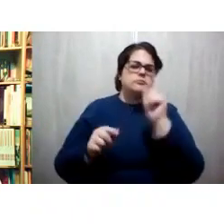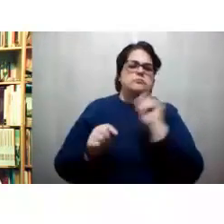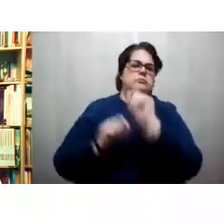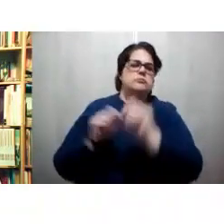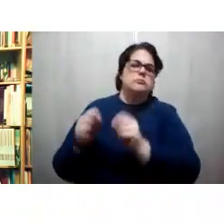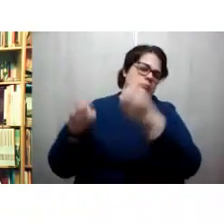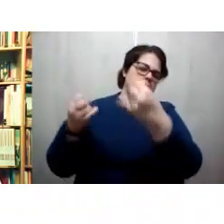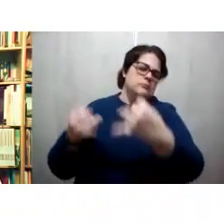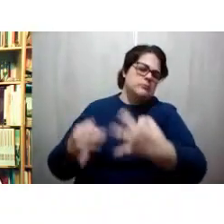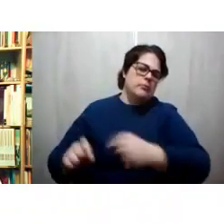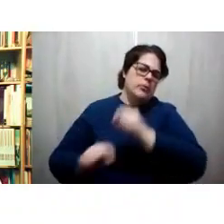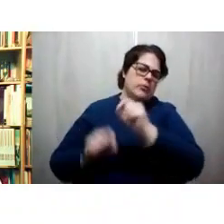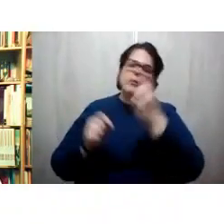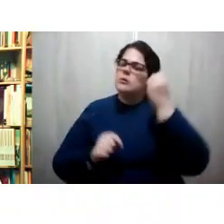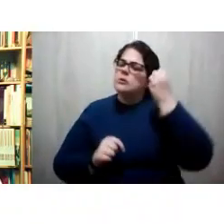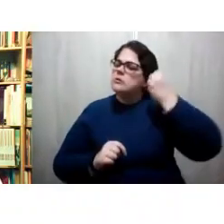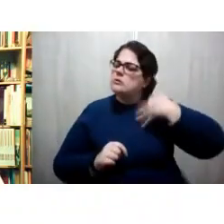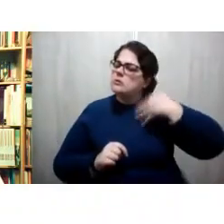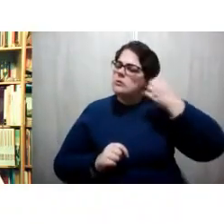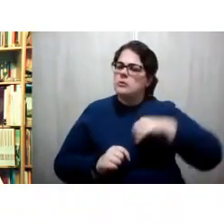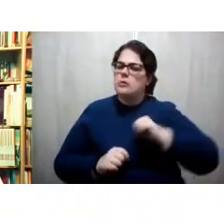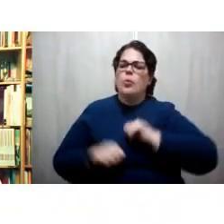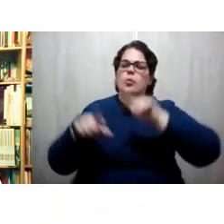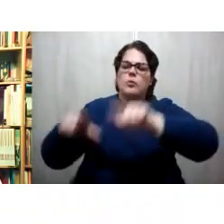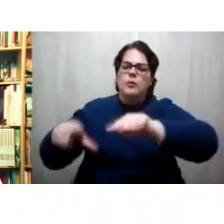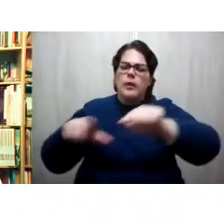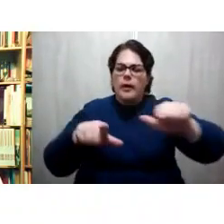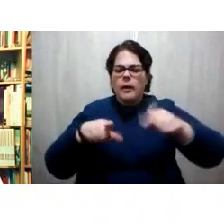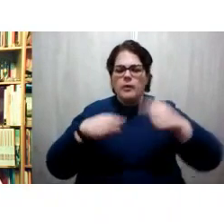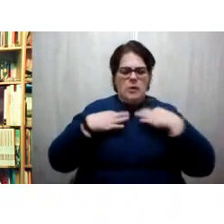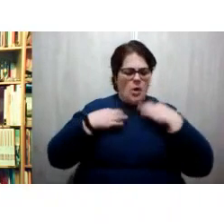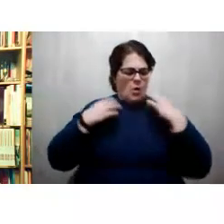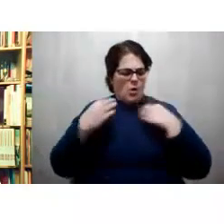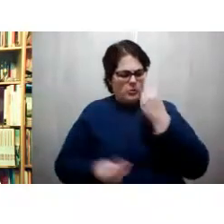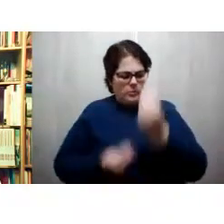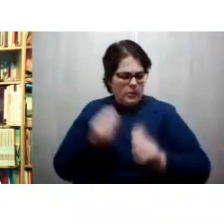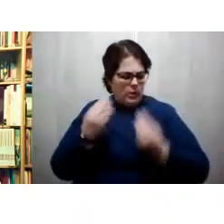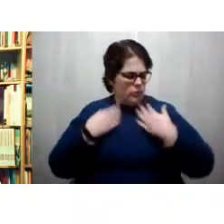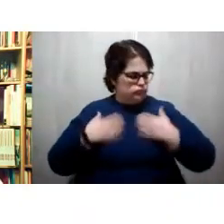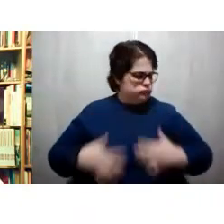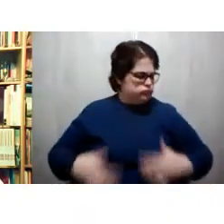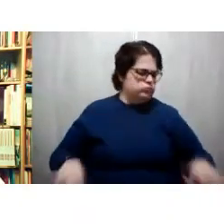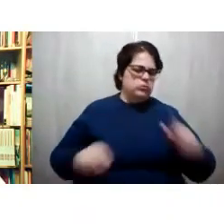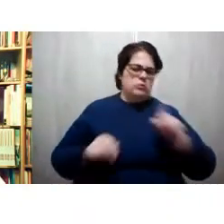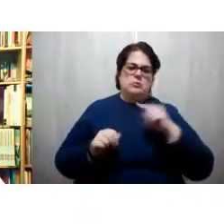descrever? Nós vamos descrever o local, as fantasias, as alas,